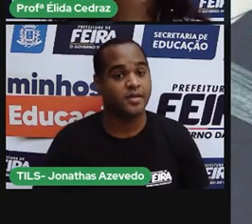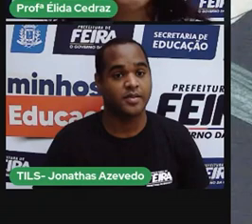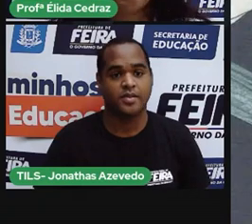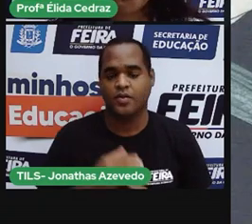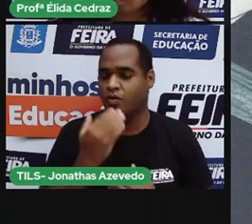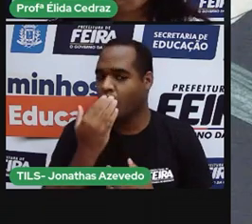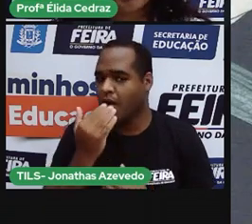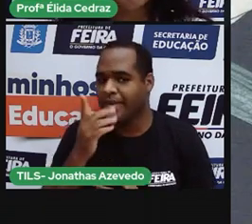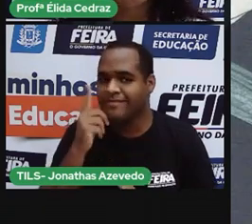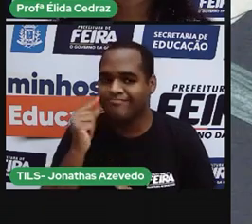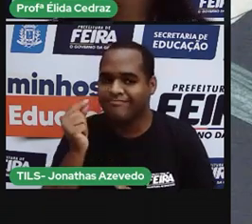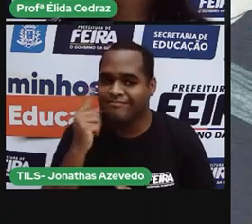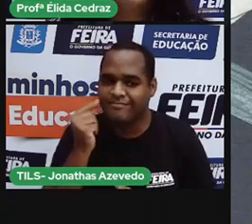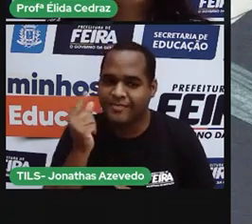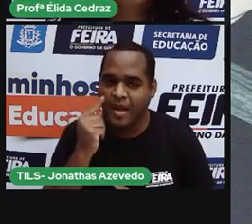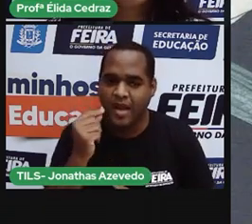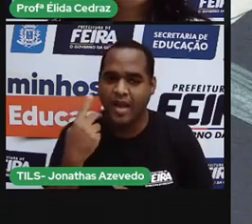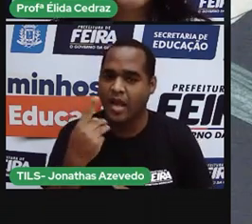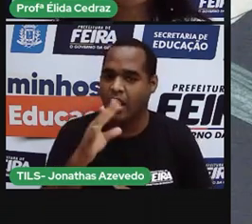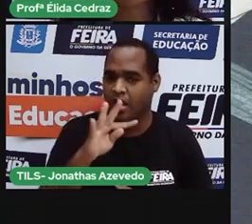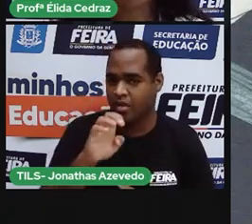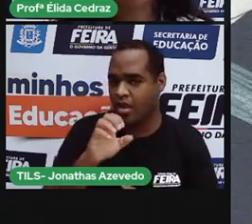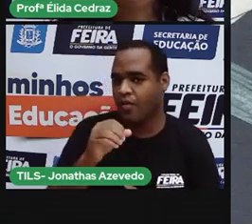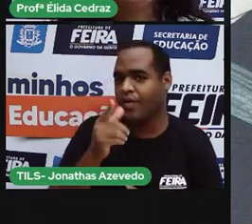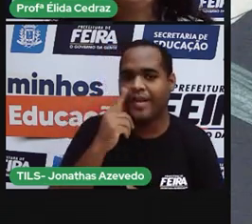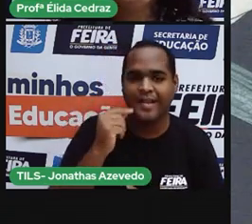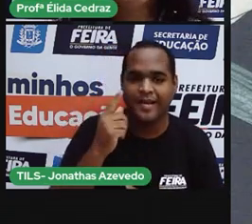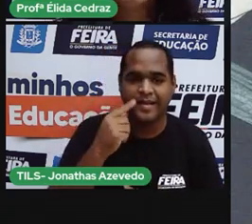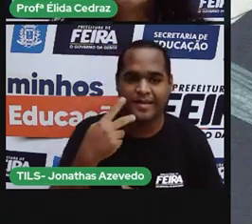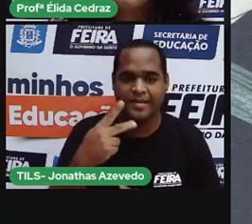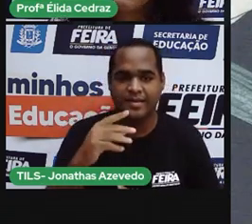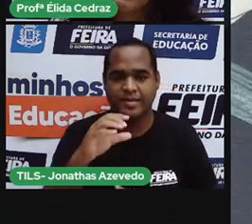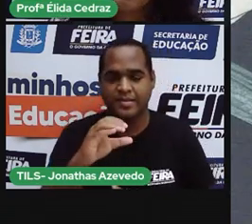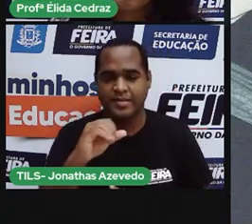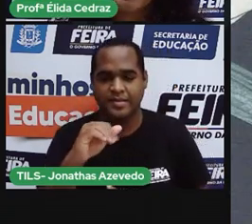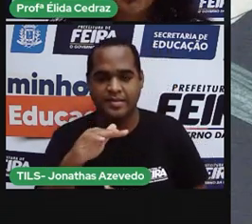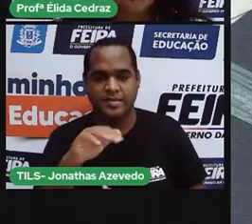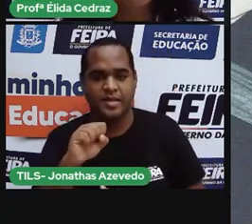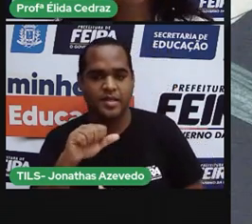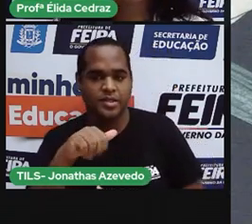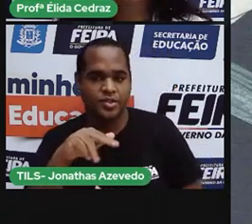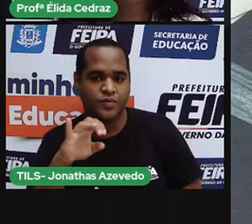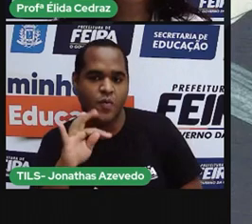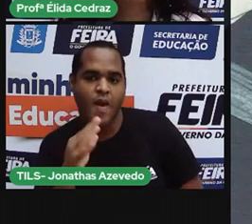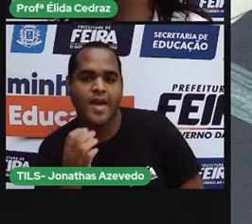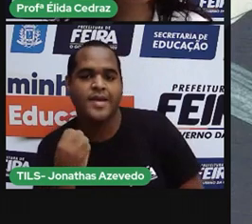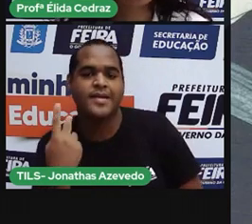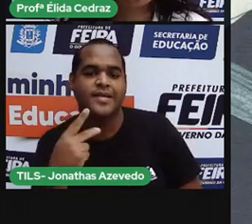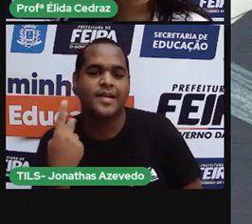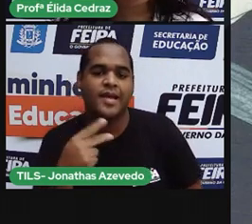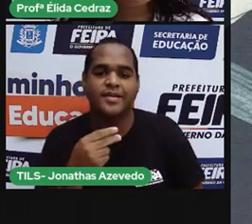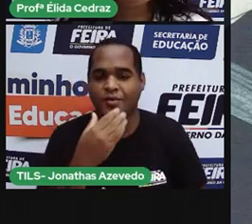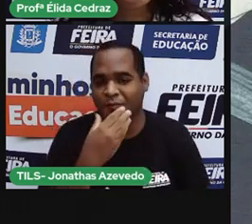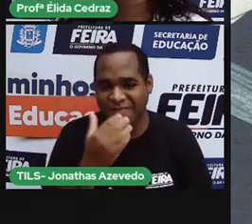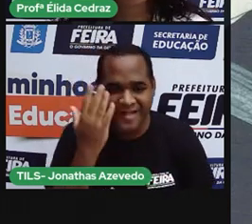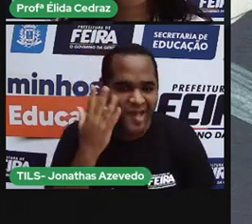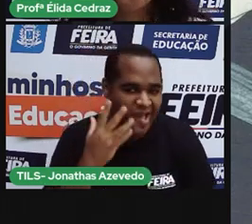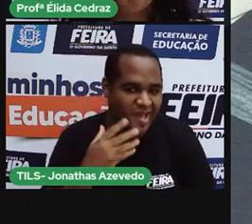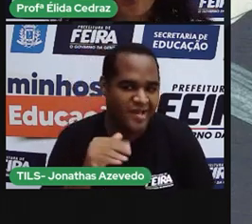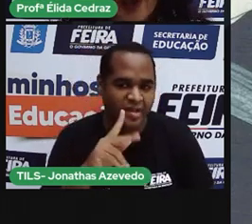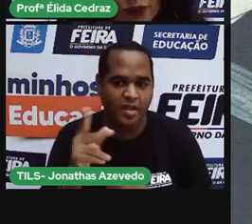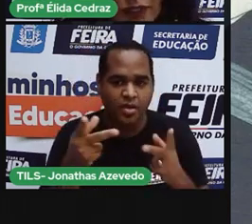Comida de gato. O Theo tem um gato que se chama Cicinho. O menino colocou em seu